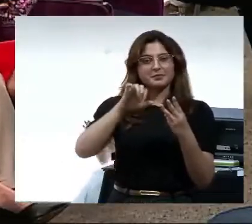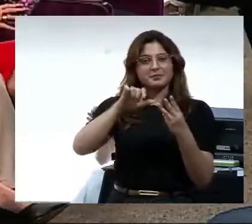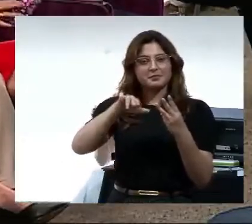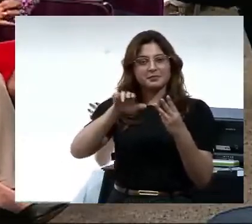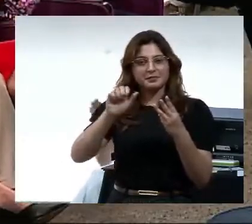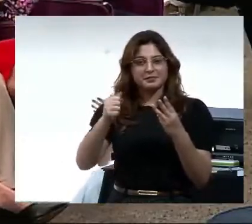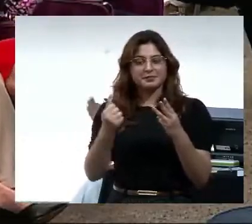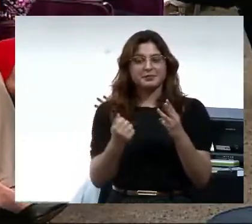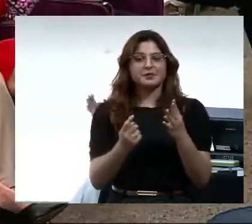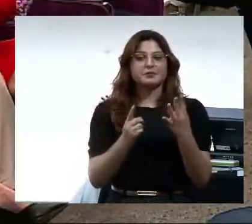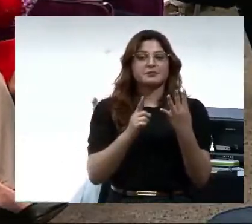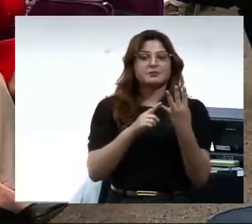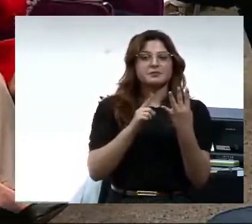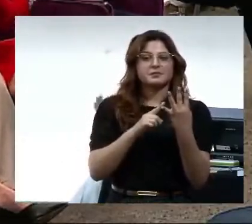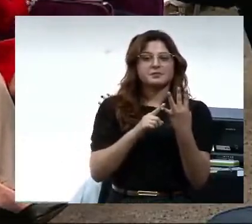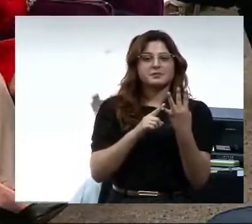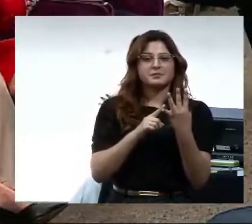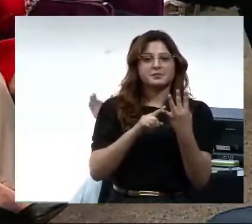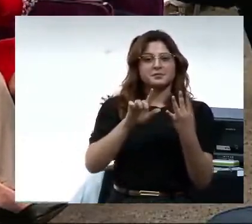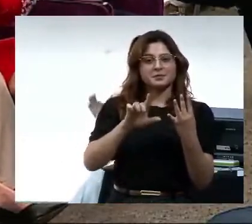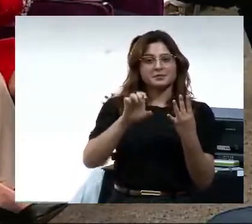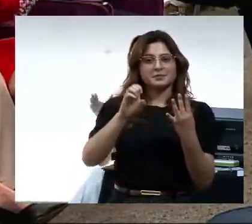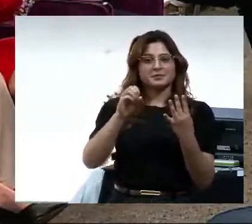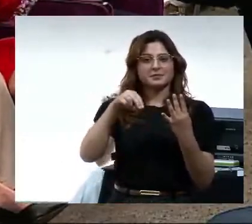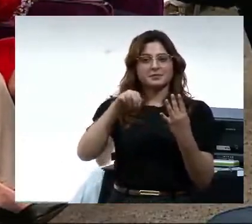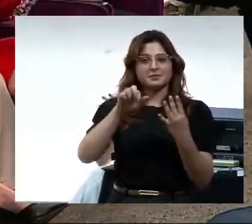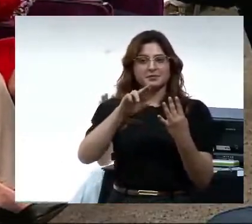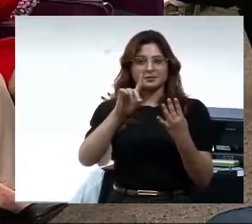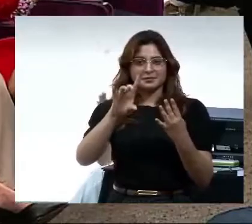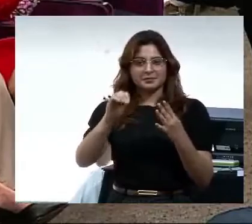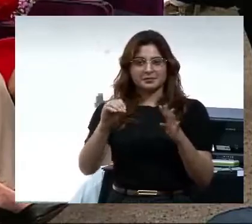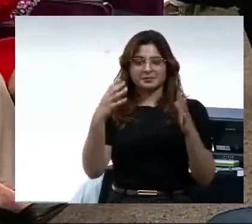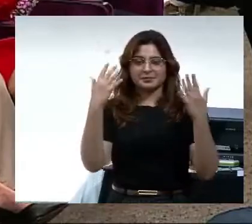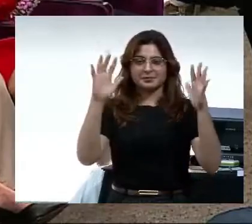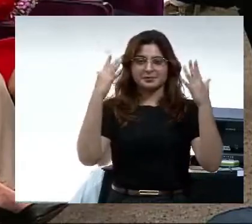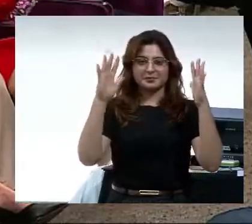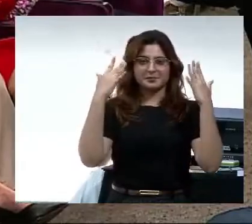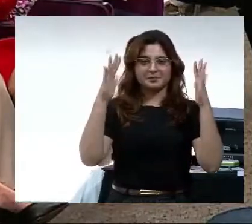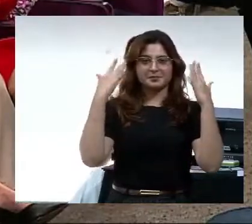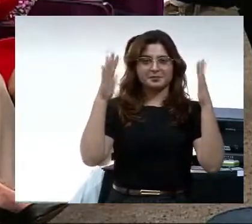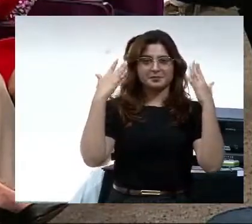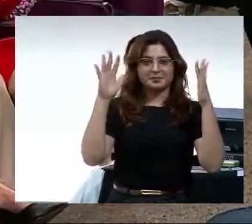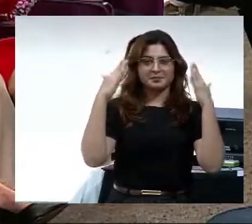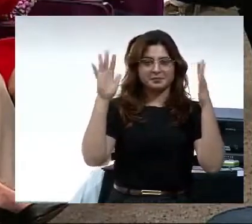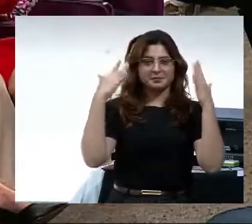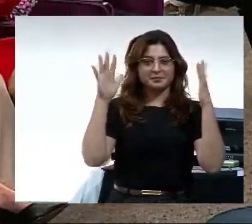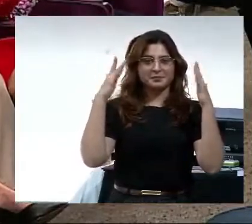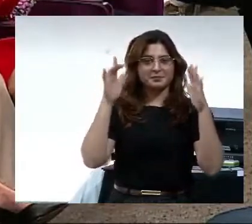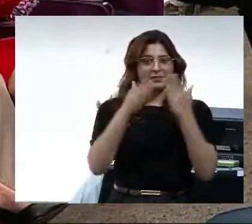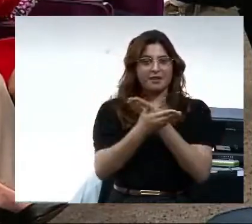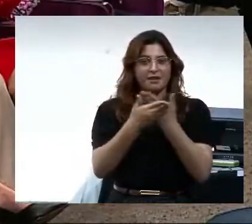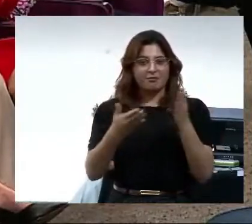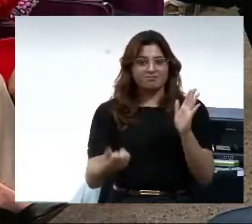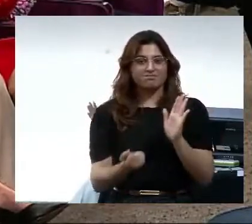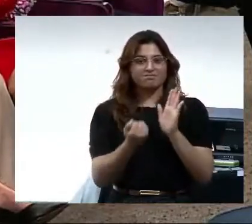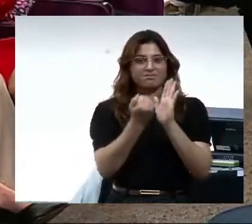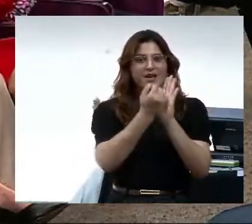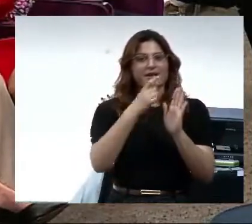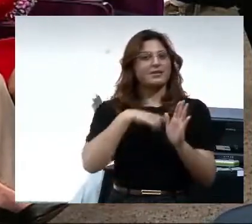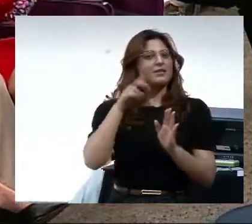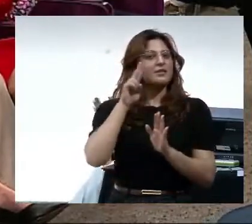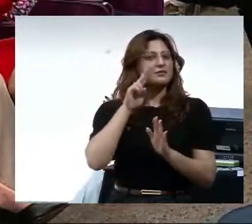Gama e ao nosso querido Leonardo Campos. Esses já deixaram marcas indeléveis na história